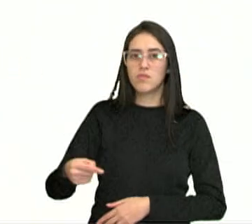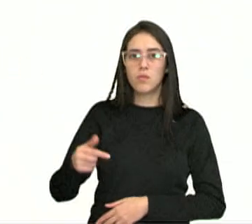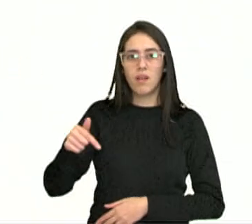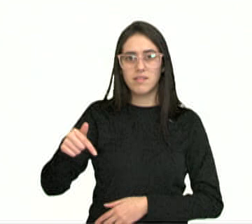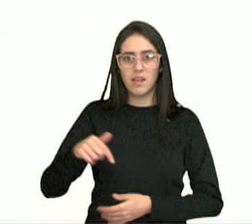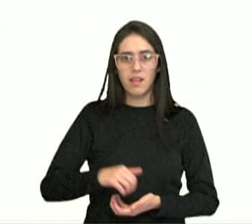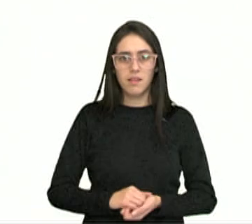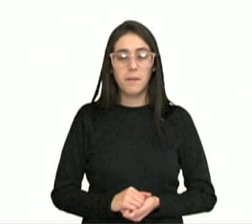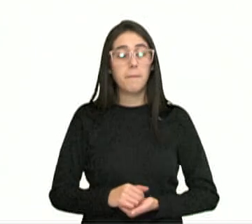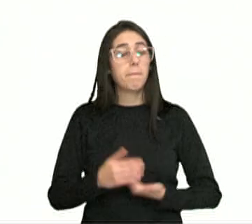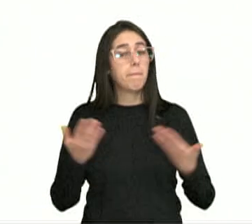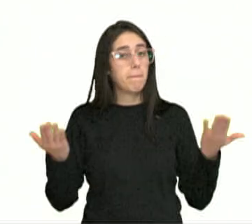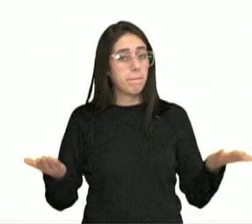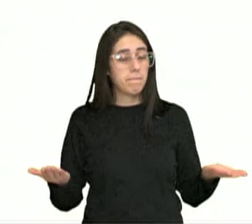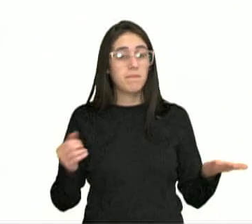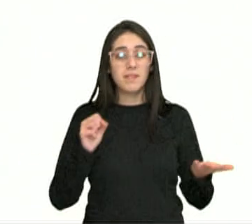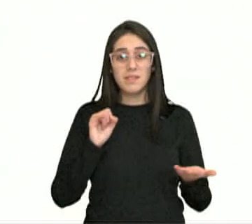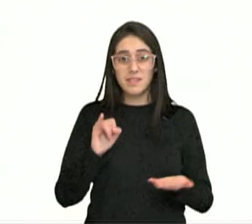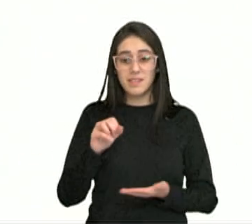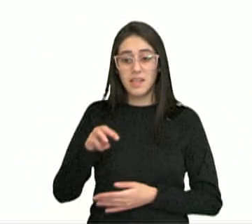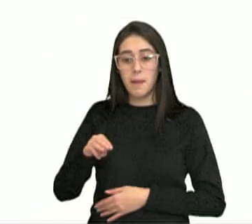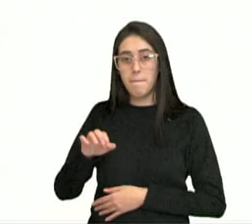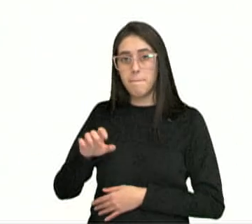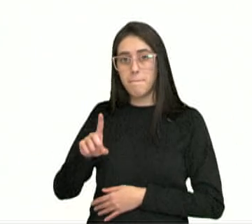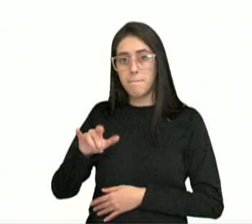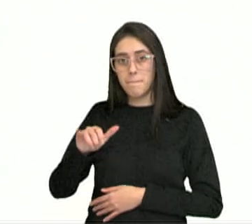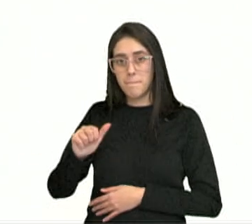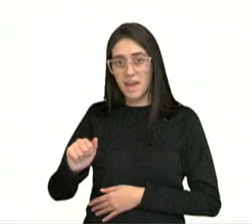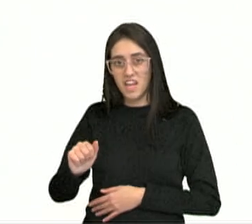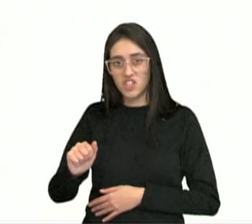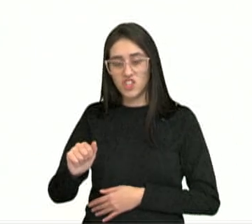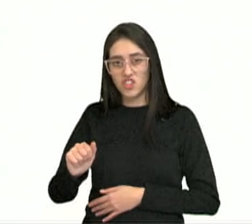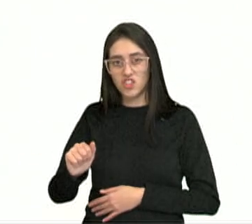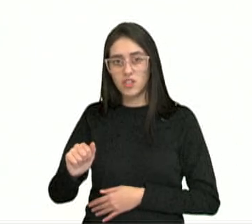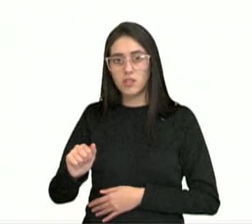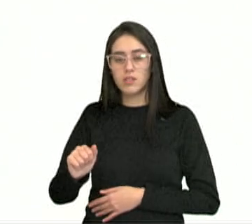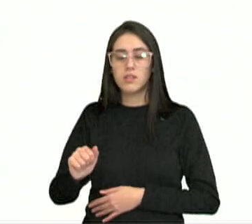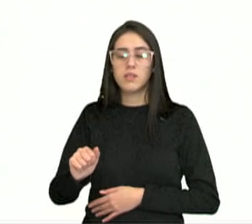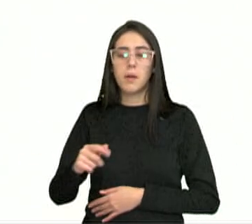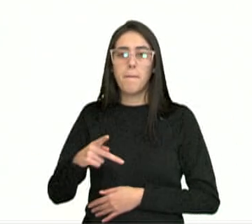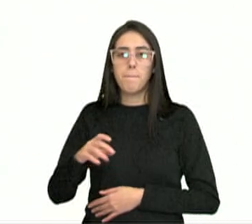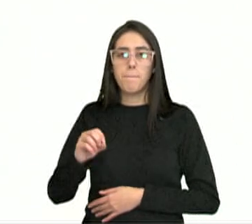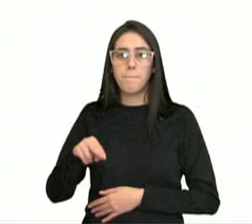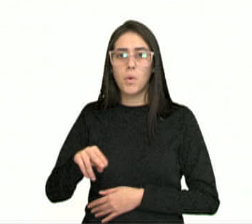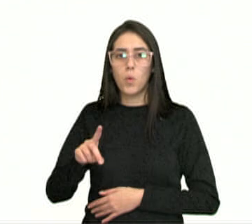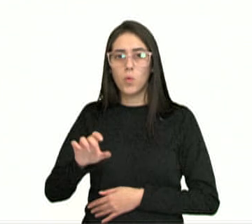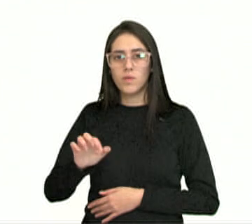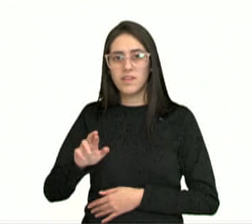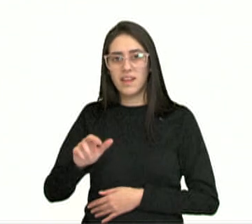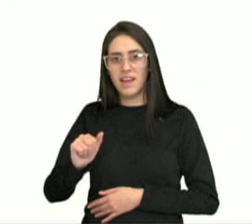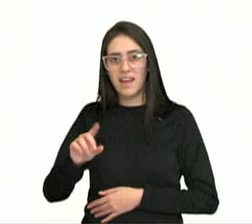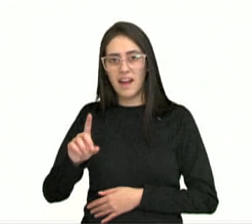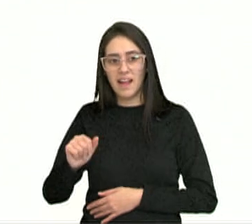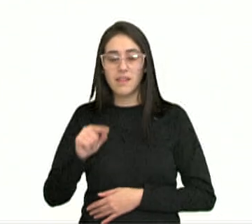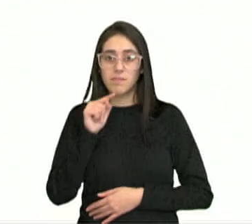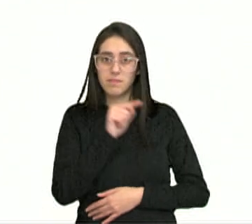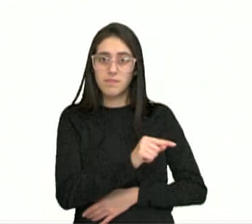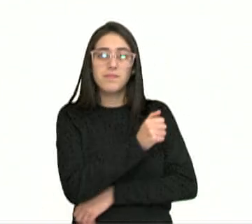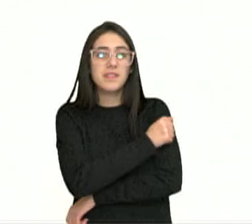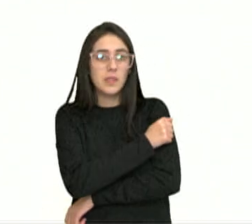Então, olha só, se a média fosse calculada pela média ponderada, o Marcos ele